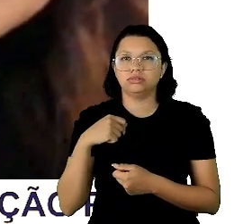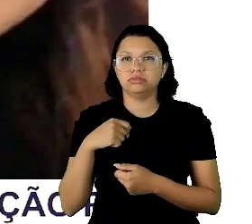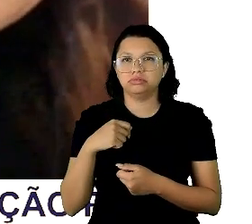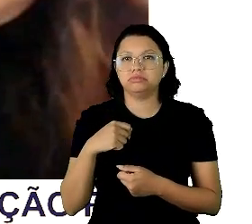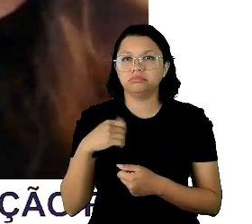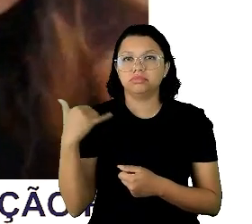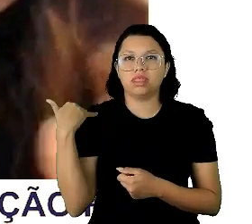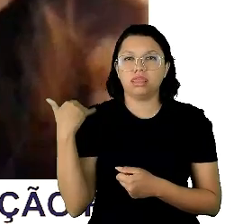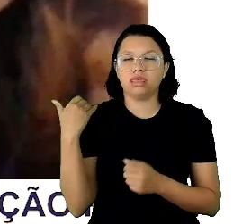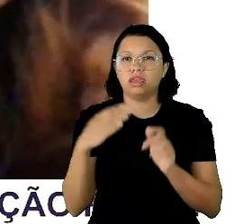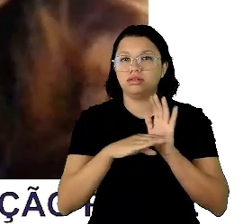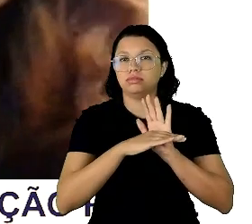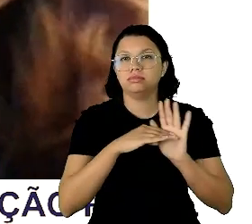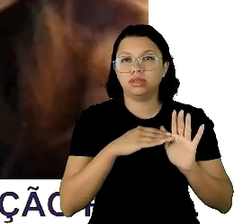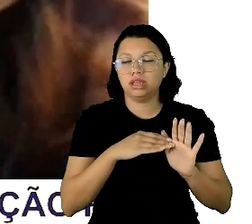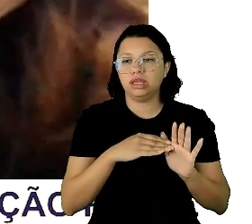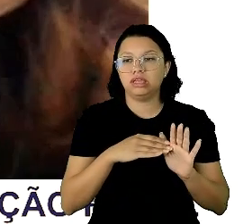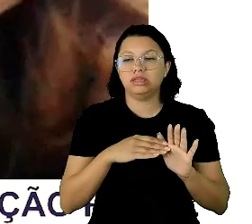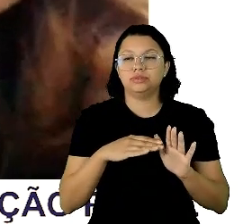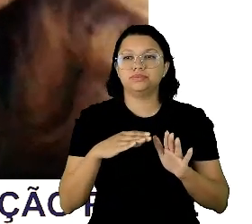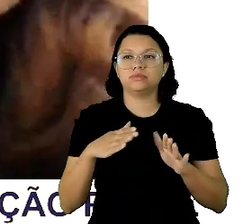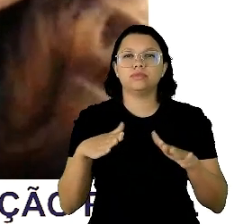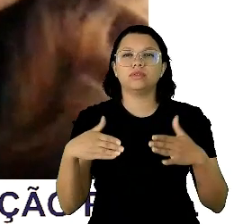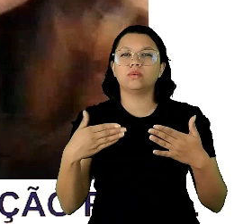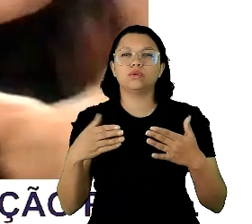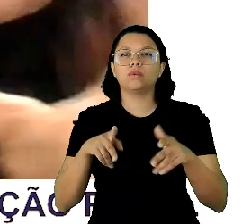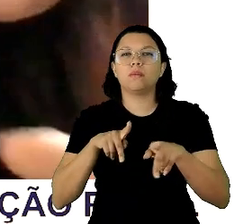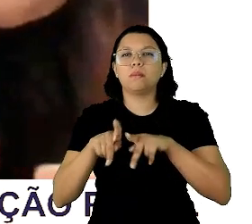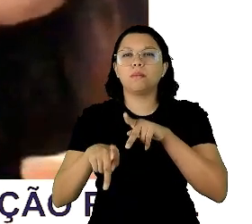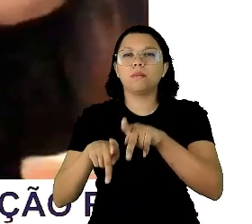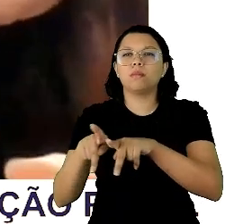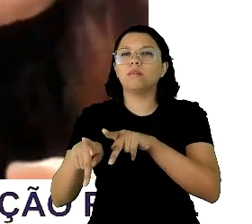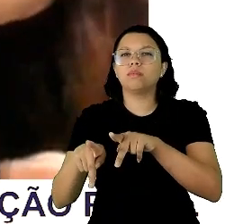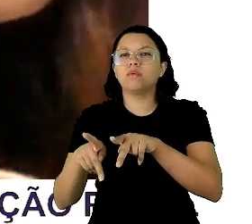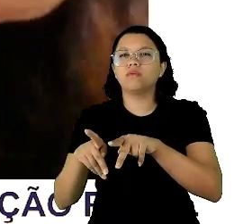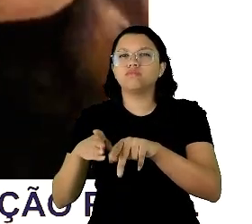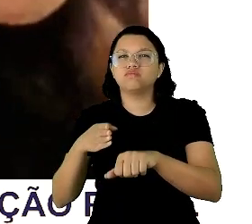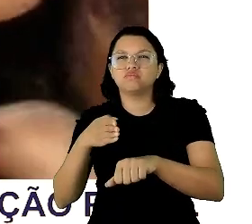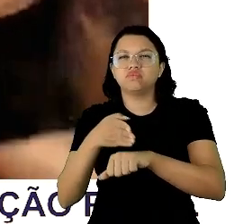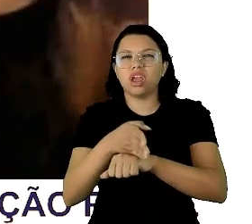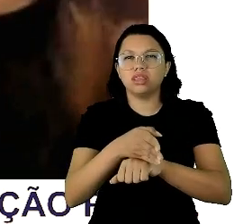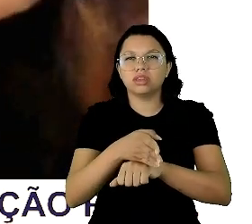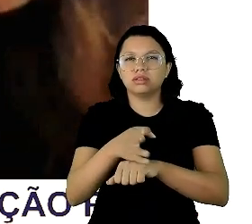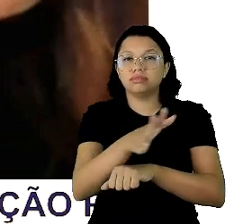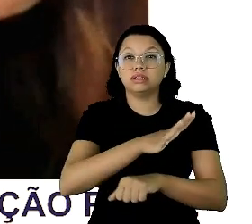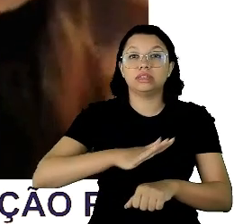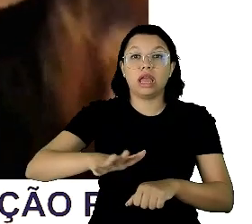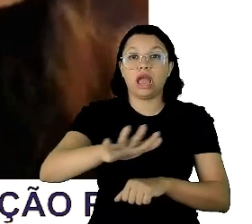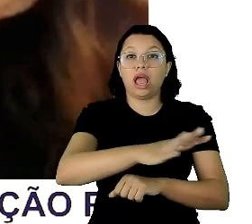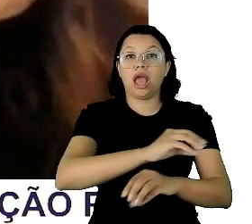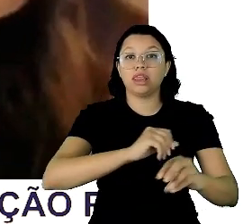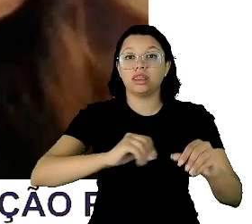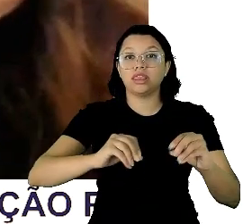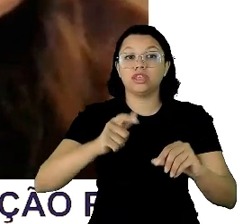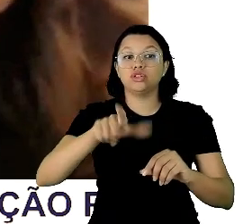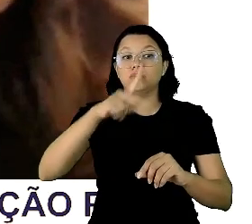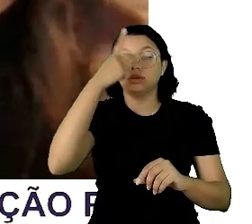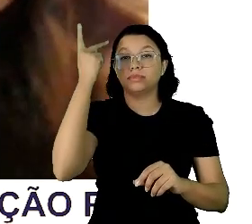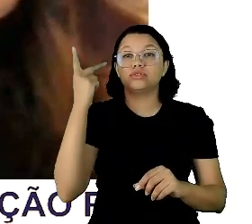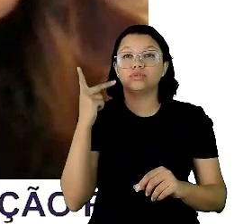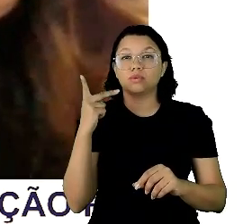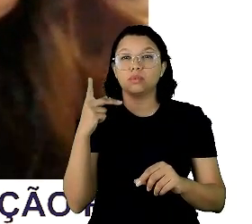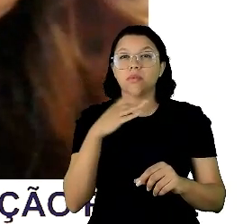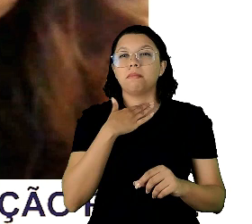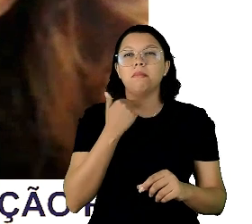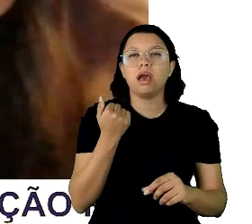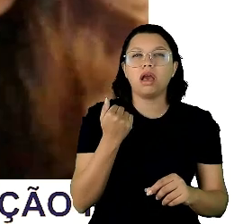hoje, quando um povo invade o território do outro, né? Invade, mata, não sei o quê, todo